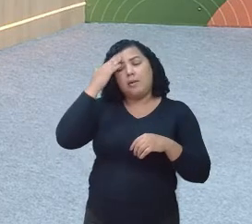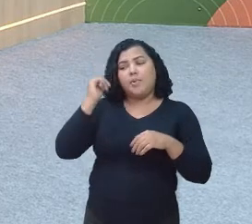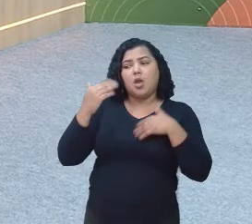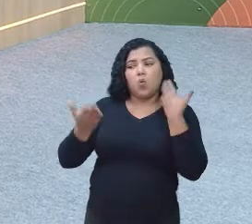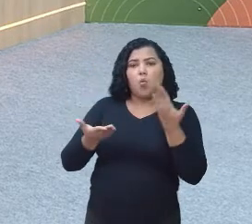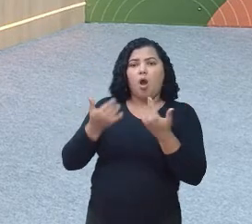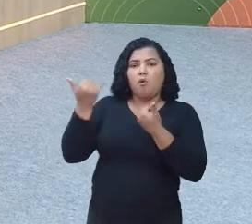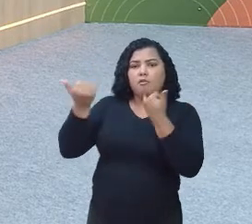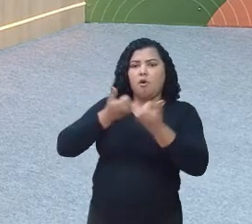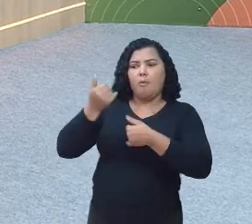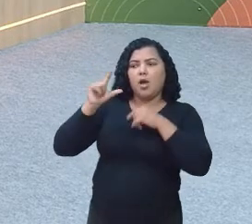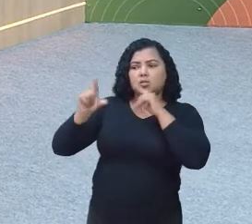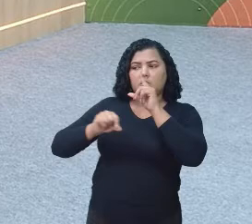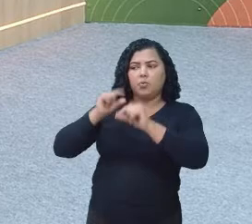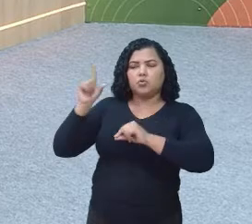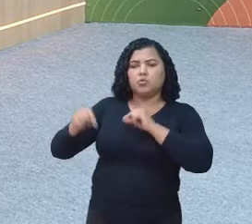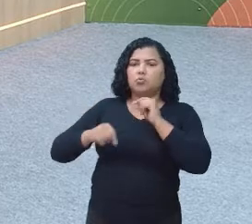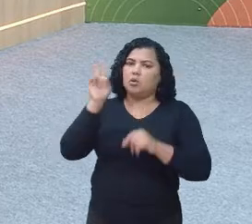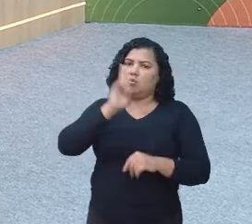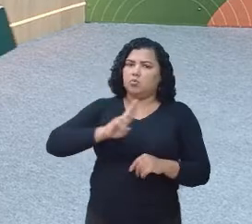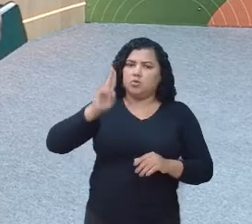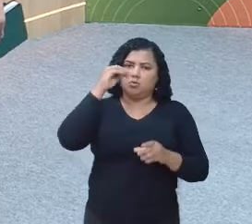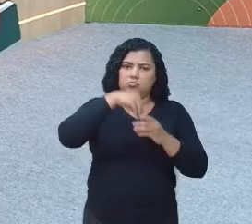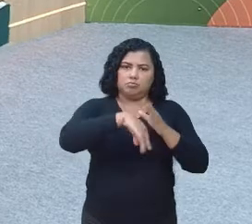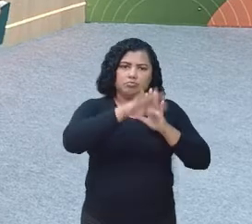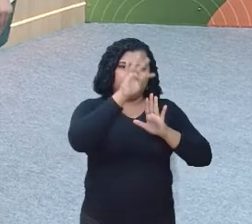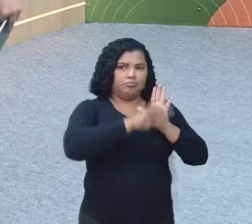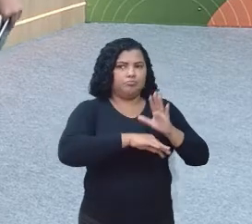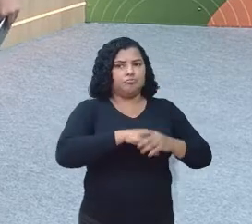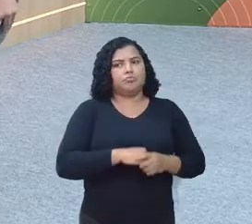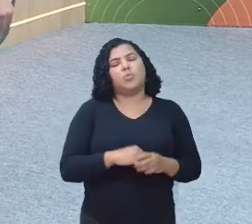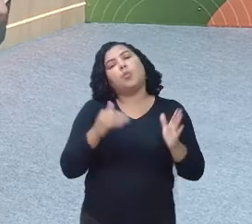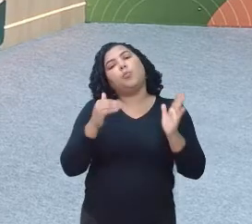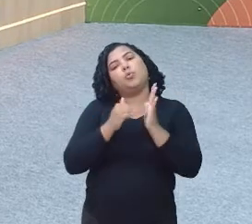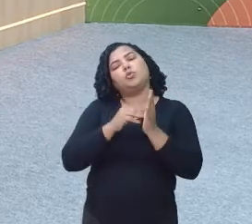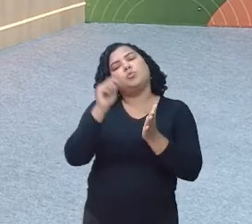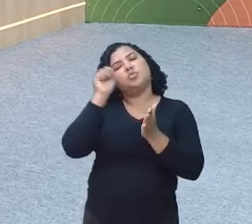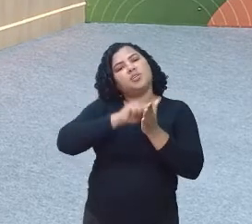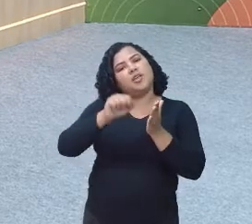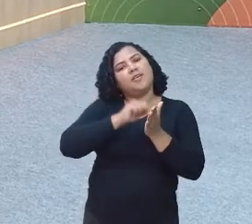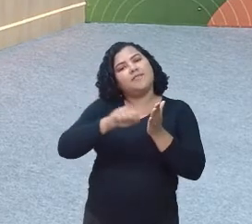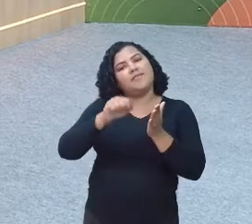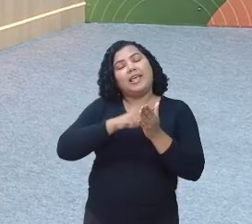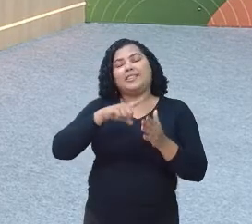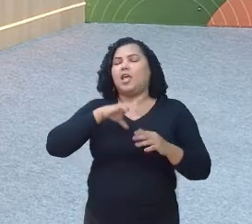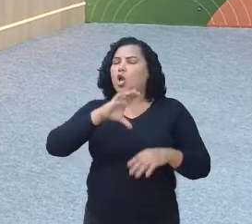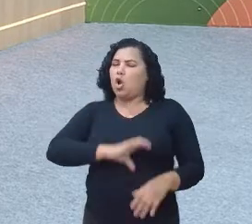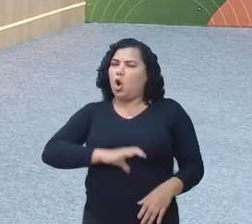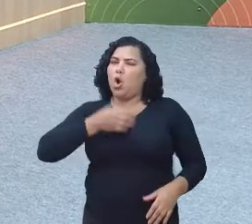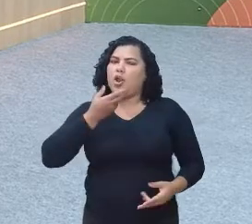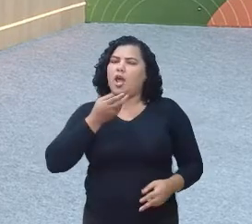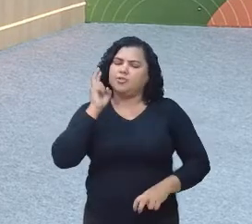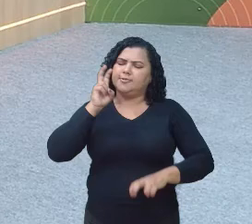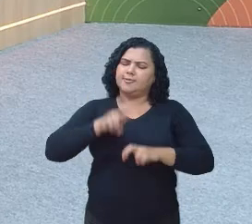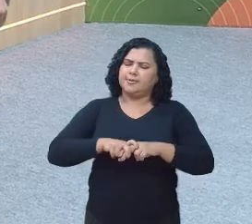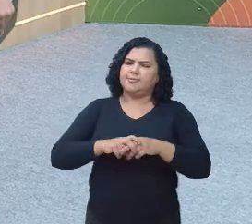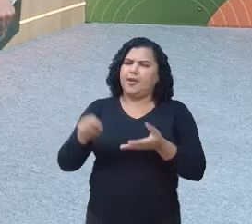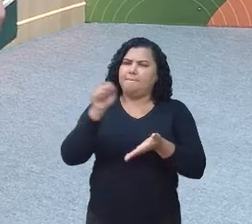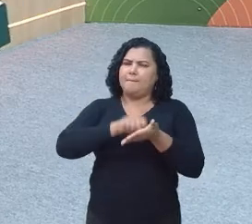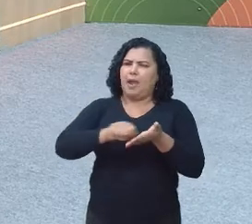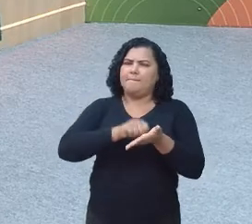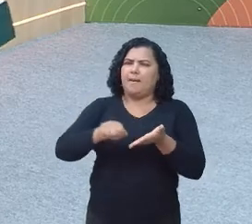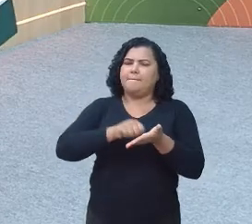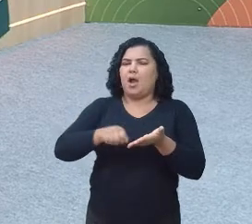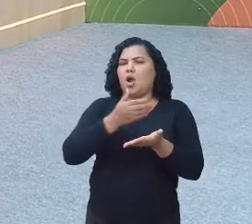informações que vão compor o meu texto. E, por último, escrever o texto, né? Criar coragem, sentar na cadeira e